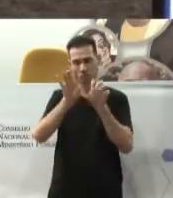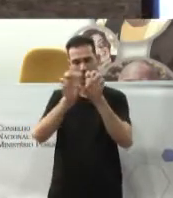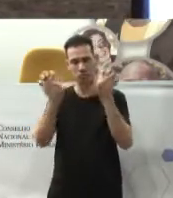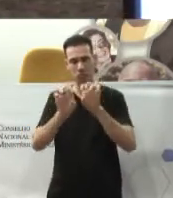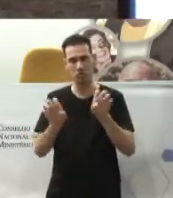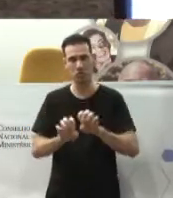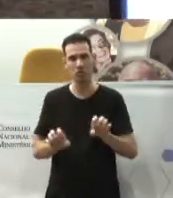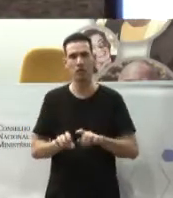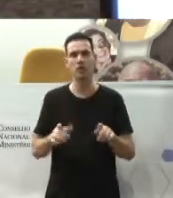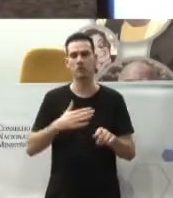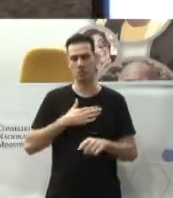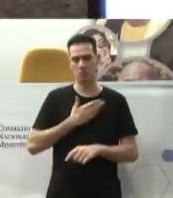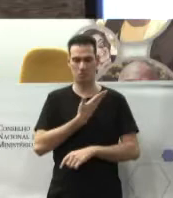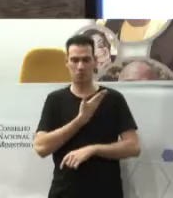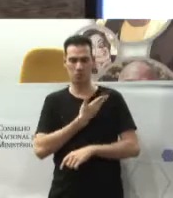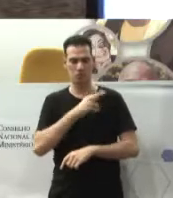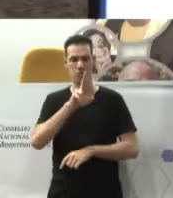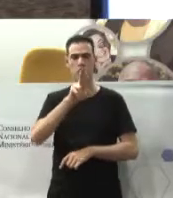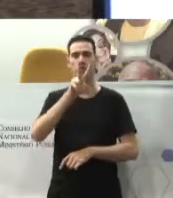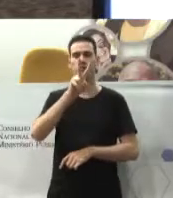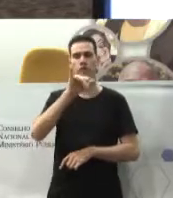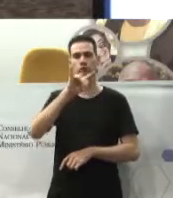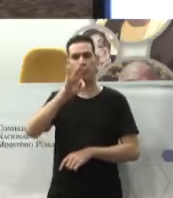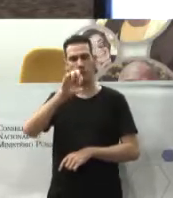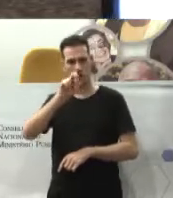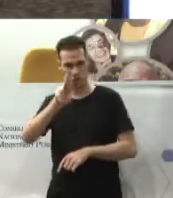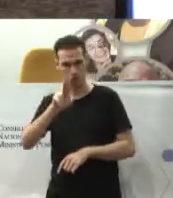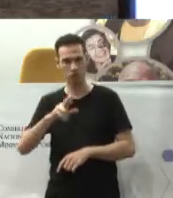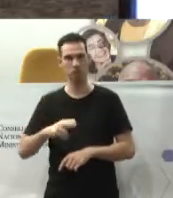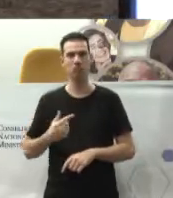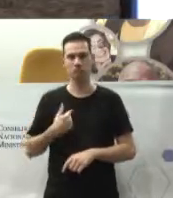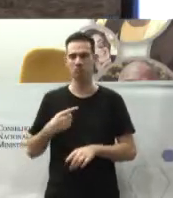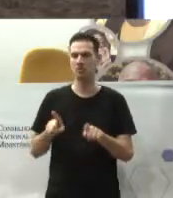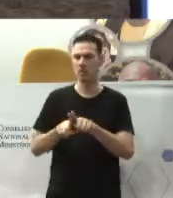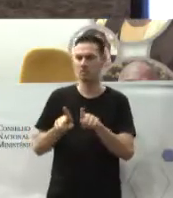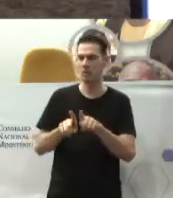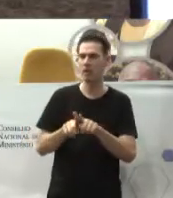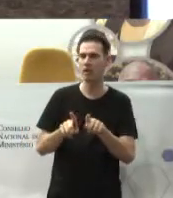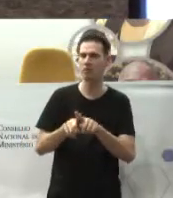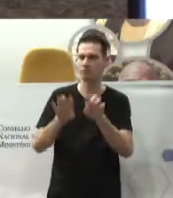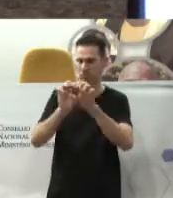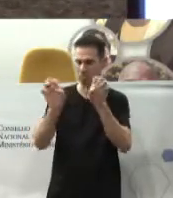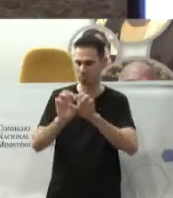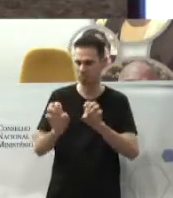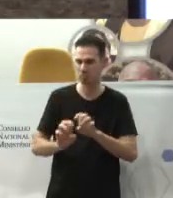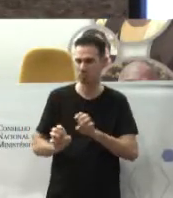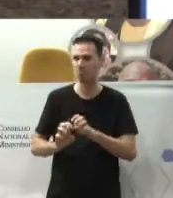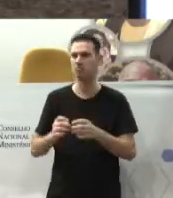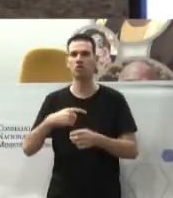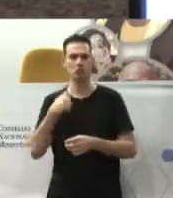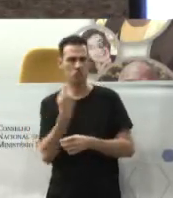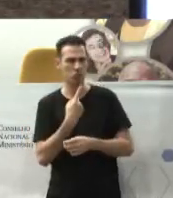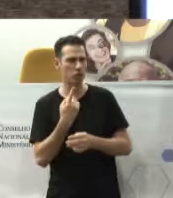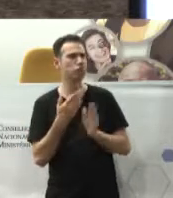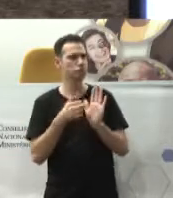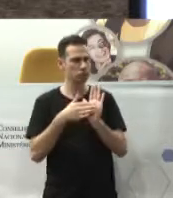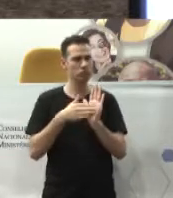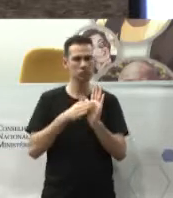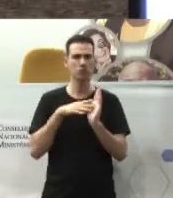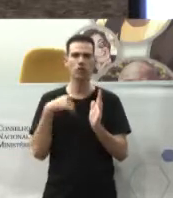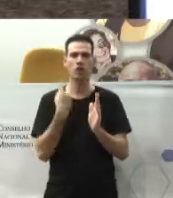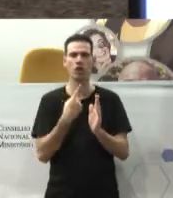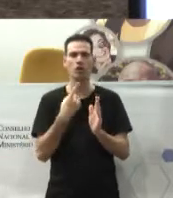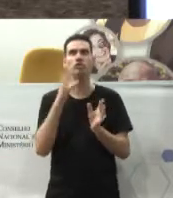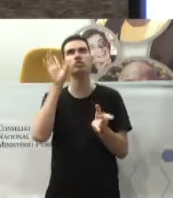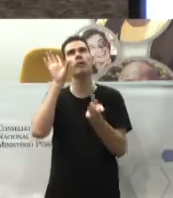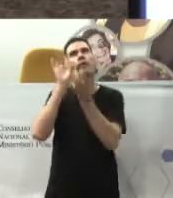amigo Vitorelli procura fazer uma distinção conceitual. Eu quero propor a vocês que a gente abandone a ideia de